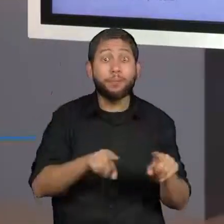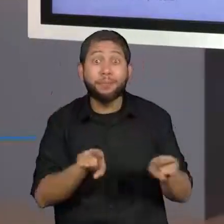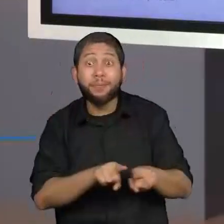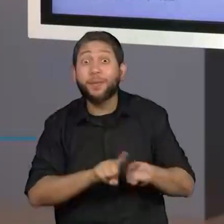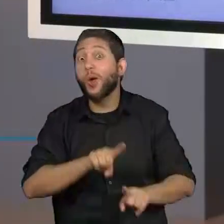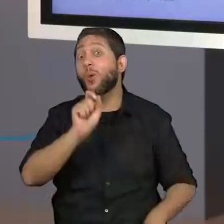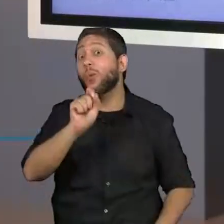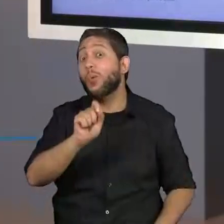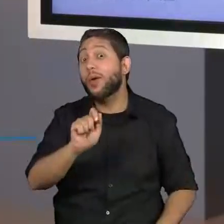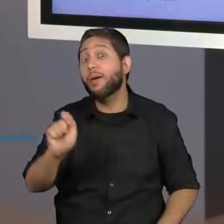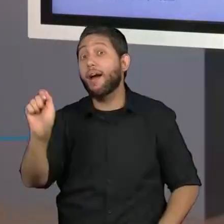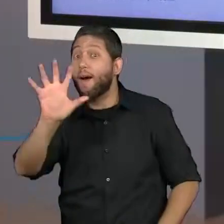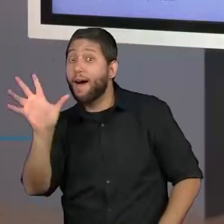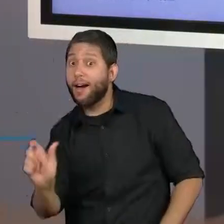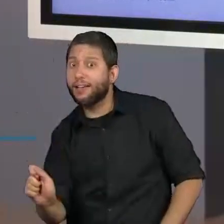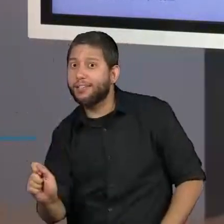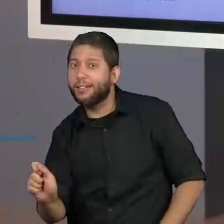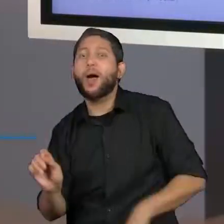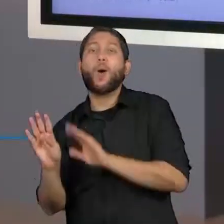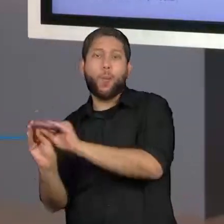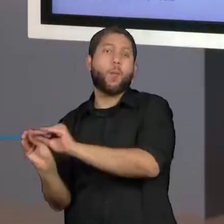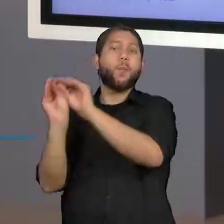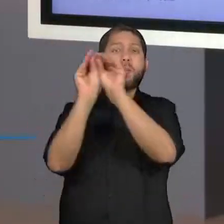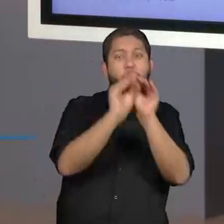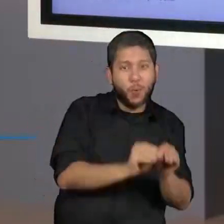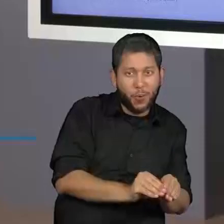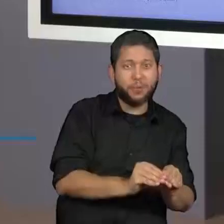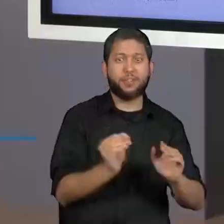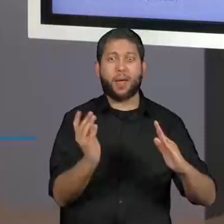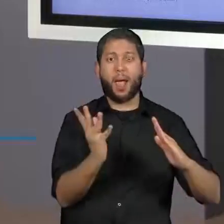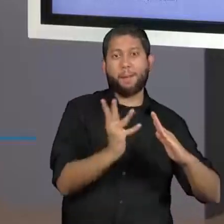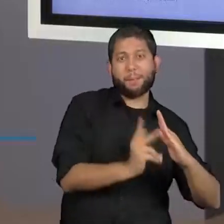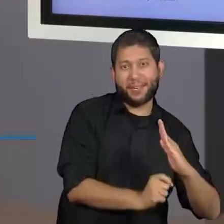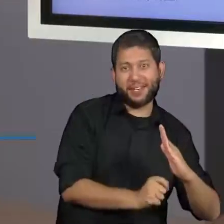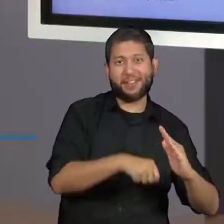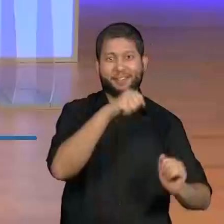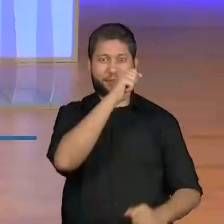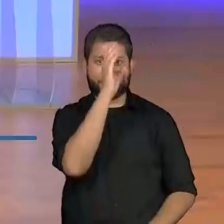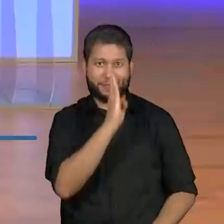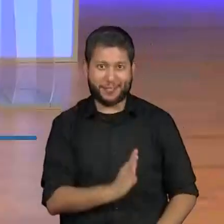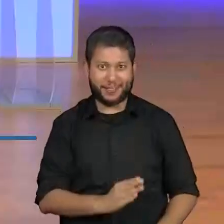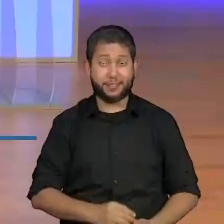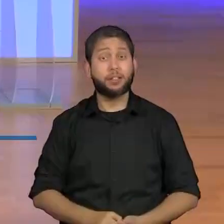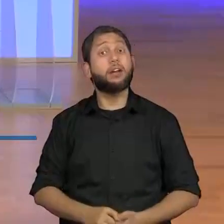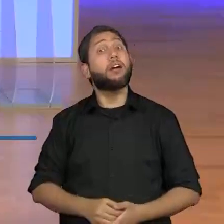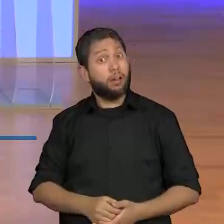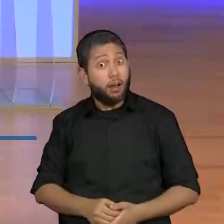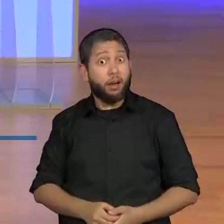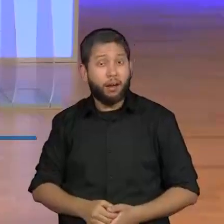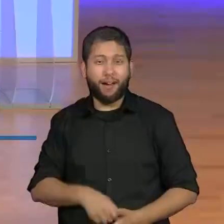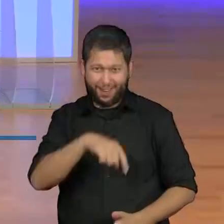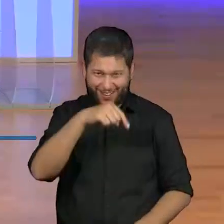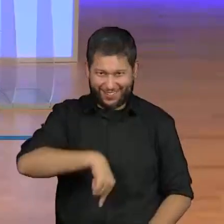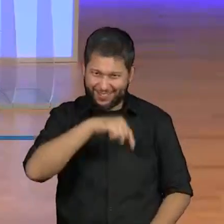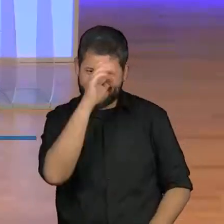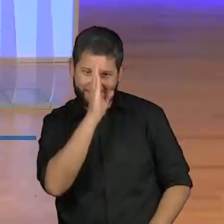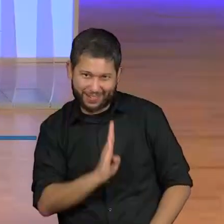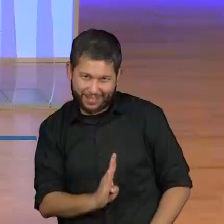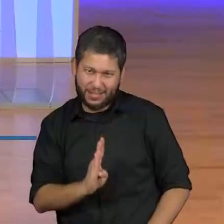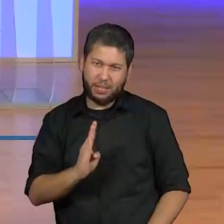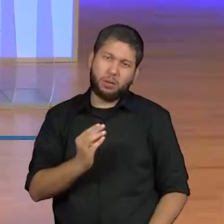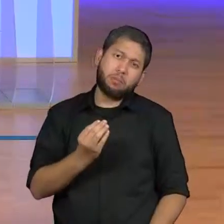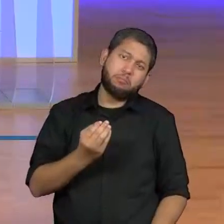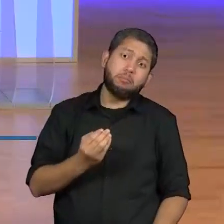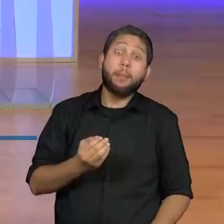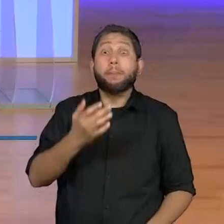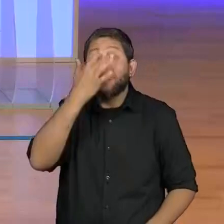cultura brasileira. E aí quando vai misturando essas culturas, que nem até mesmo a professora Genô, que veio aqui para São Paulo, de Pernambuco para São